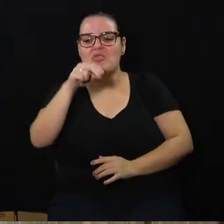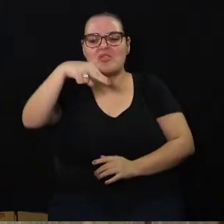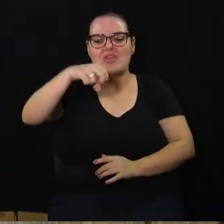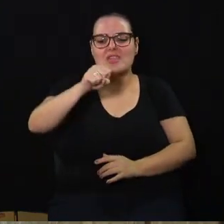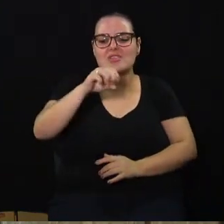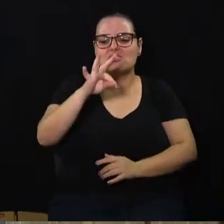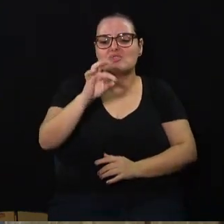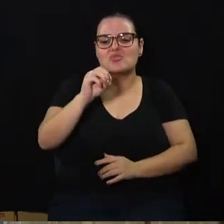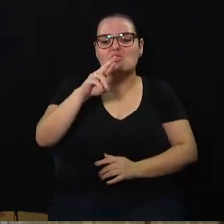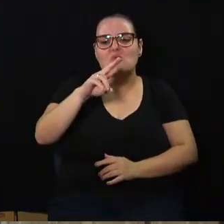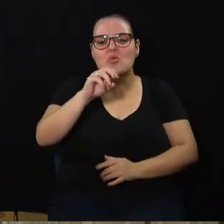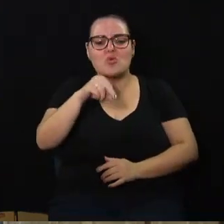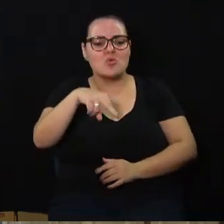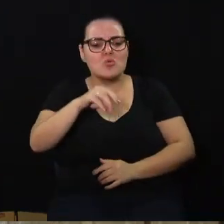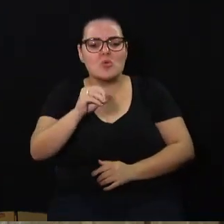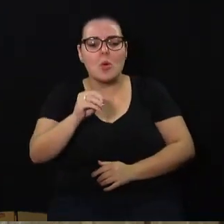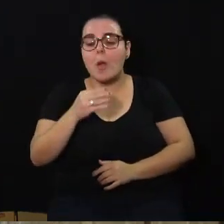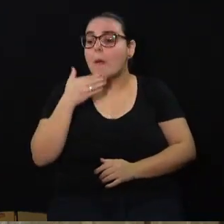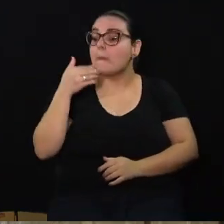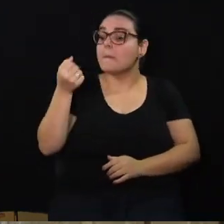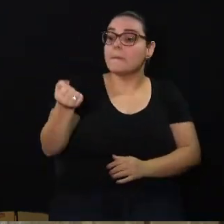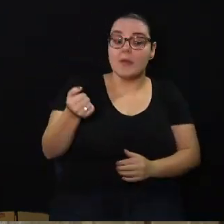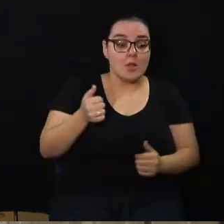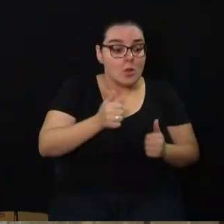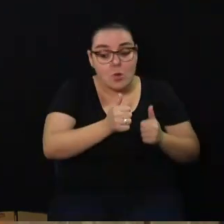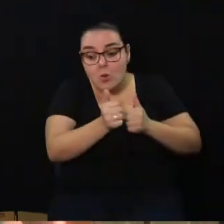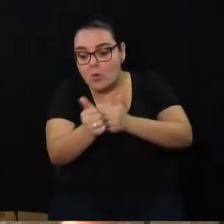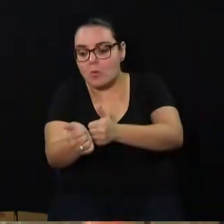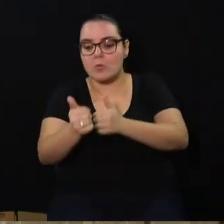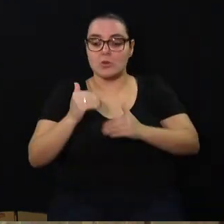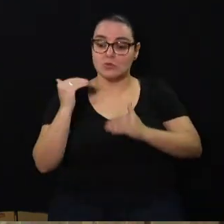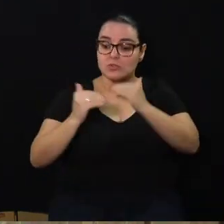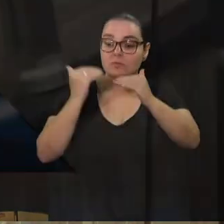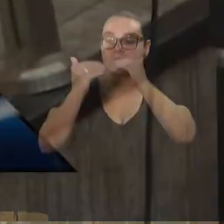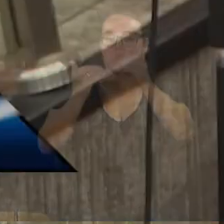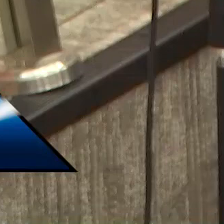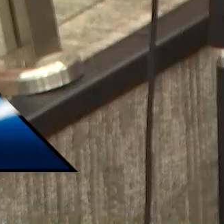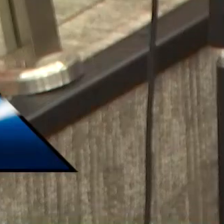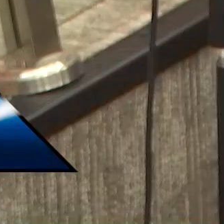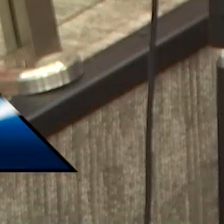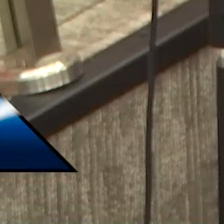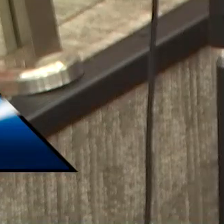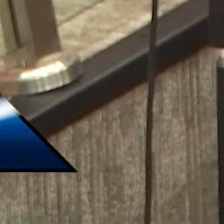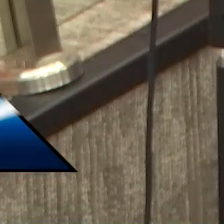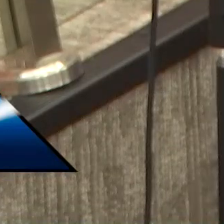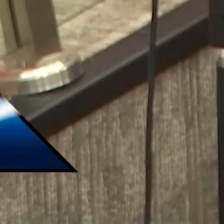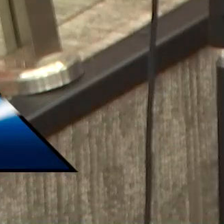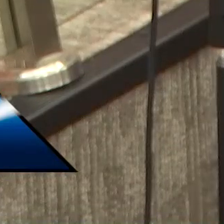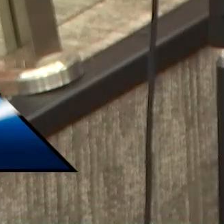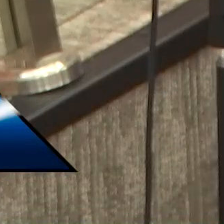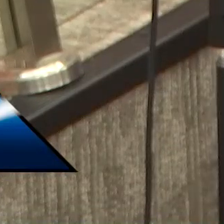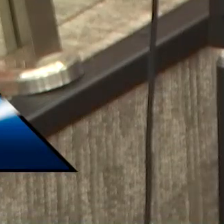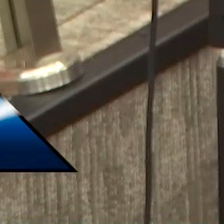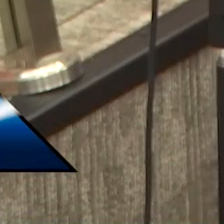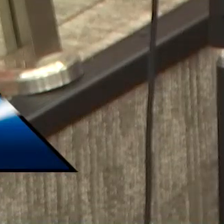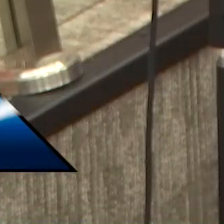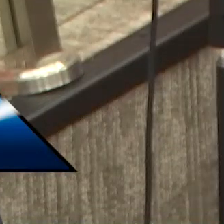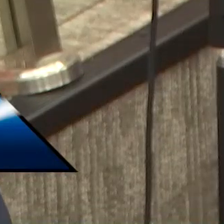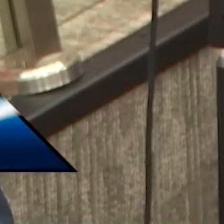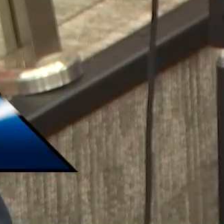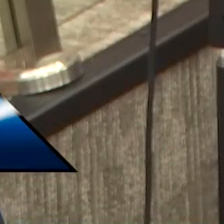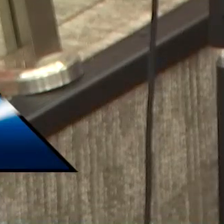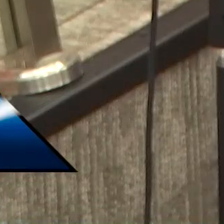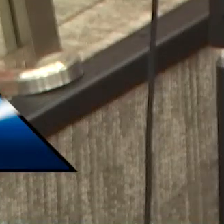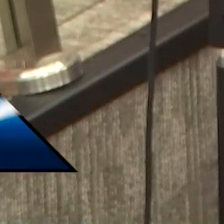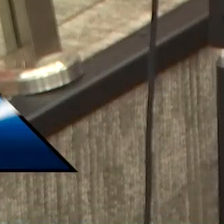as condições de atendimento acompanhamento desenvolvimento inclusive escolar dessas crianças então nesse sentido a câmara ao